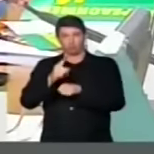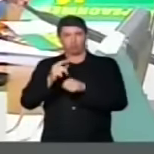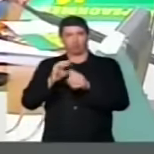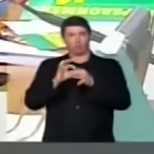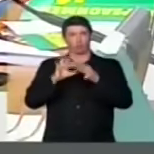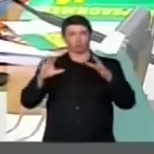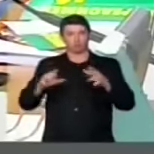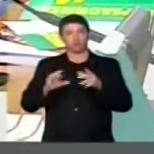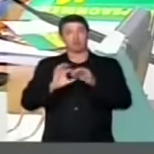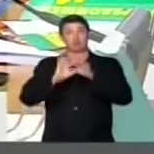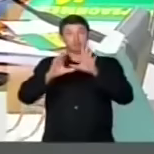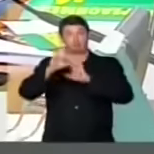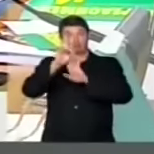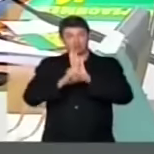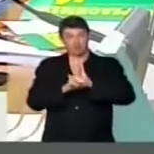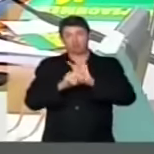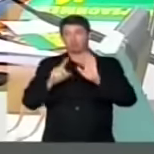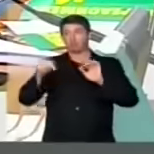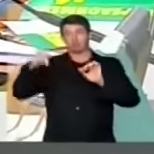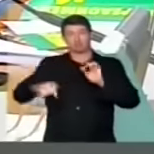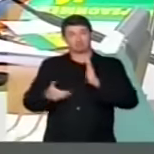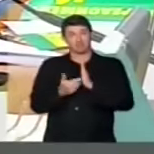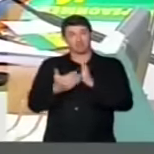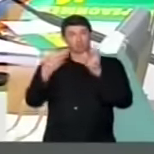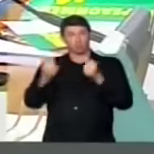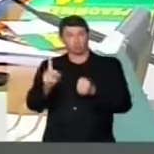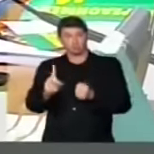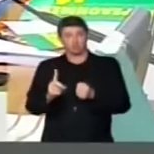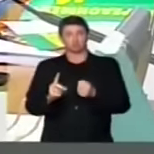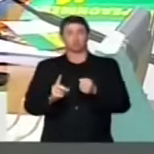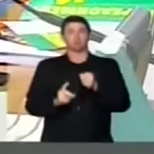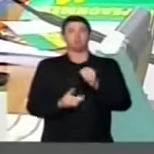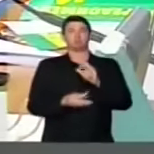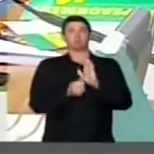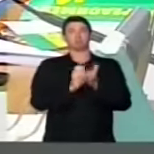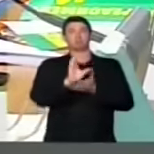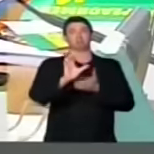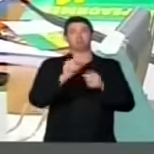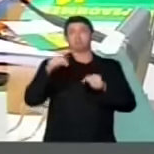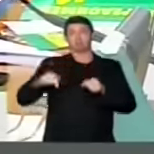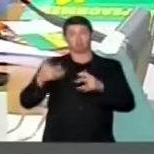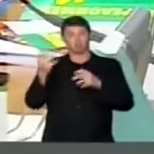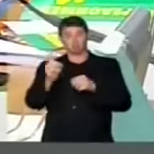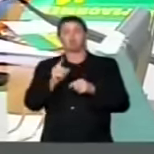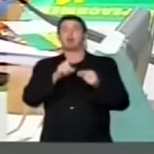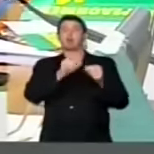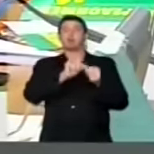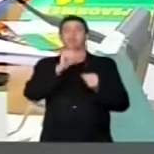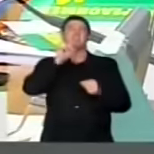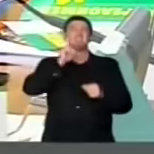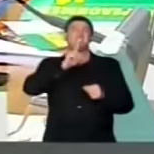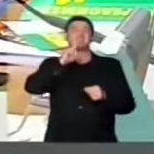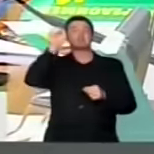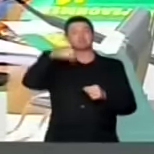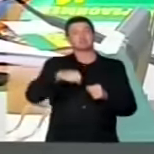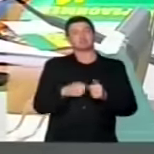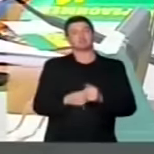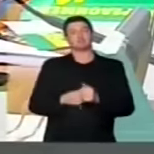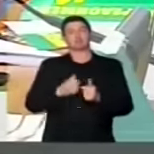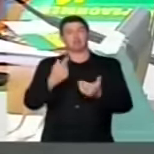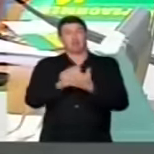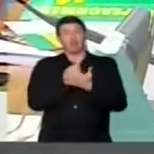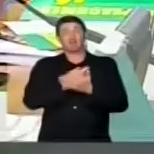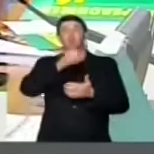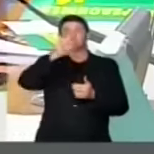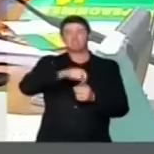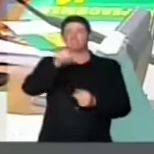e soltou um decreto não numerado, permitindo gastos não autorizados por essa casa, ela agiu com dolo, com uma fé deliberada, e